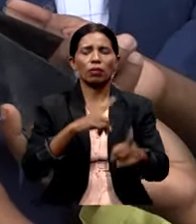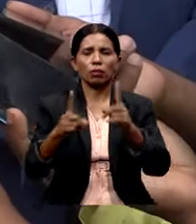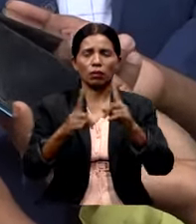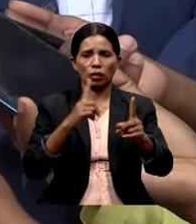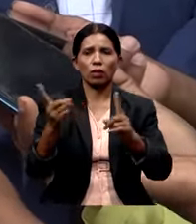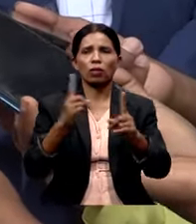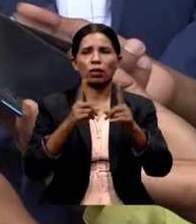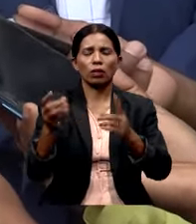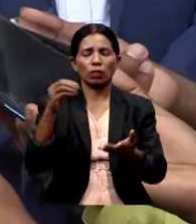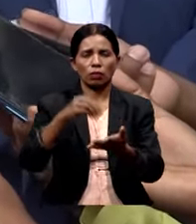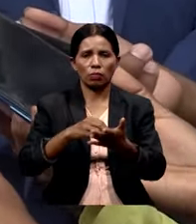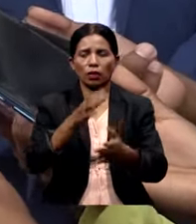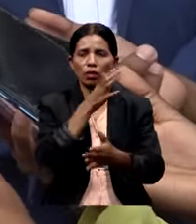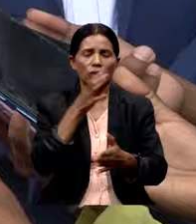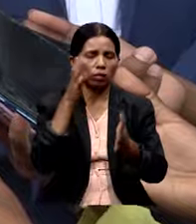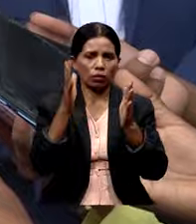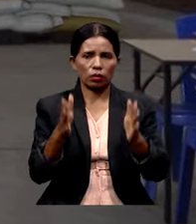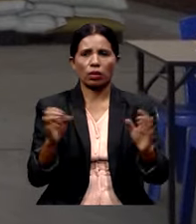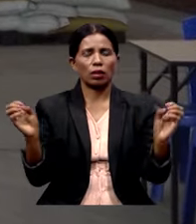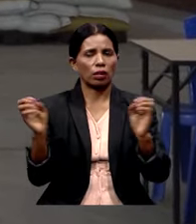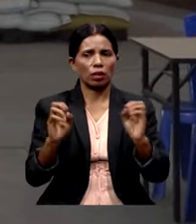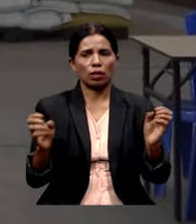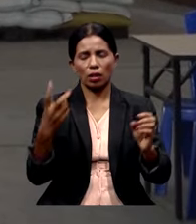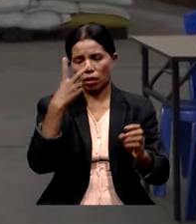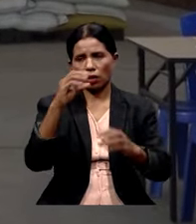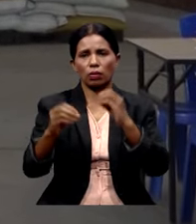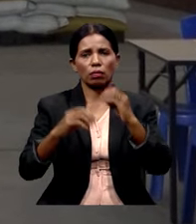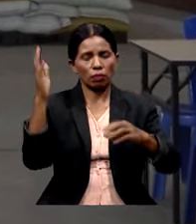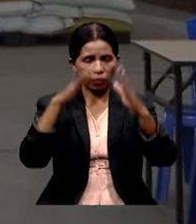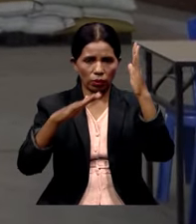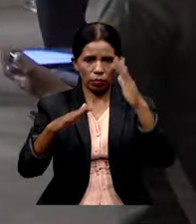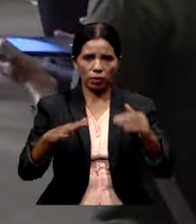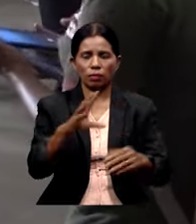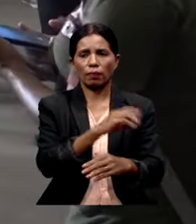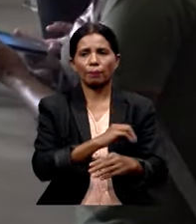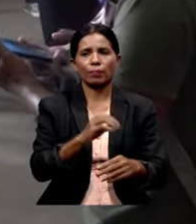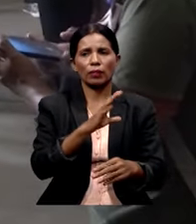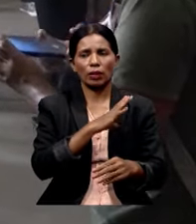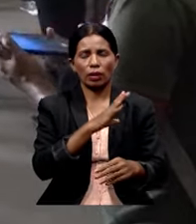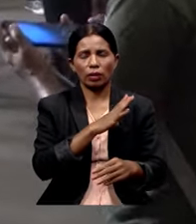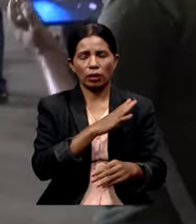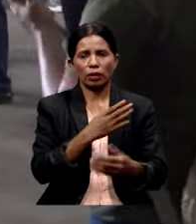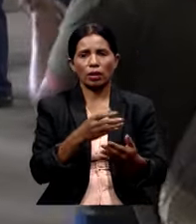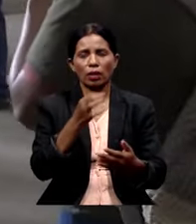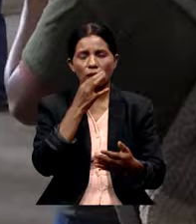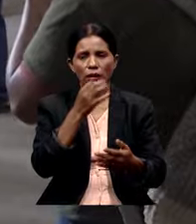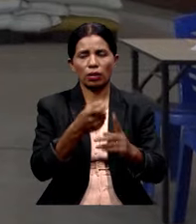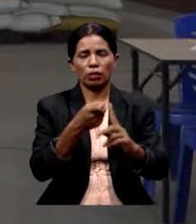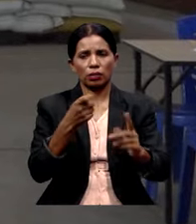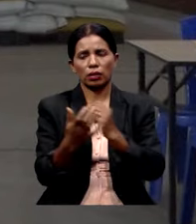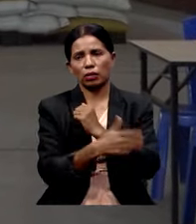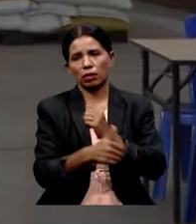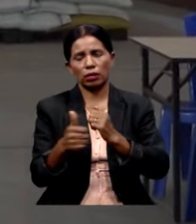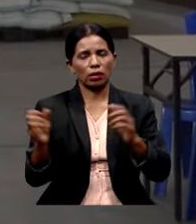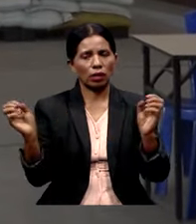colhia com a agricultura, lá resolve o problema de dependência para o coto. Agora é que lá